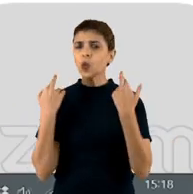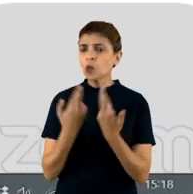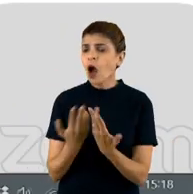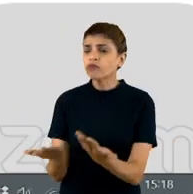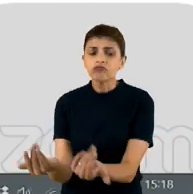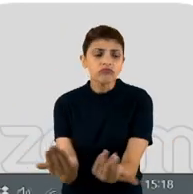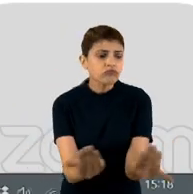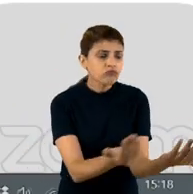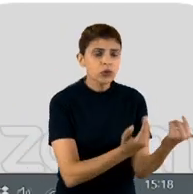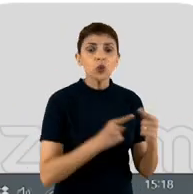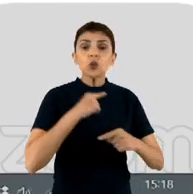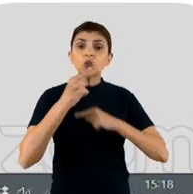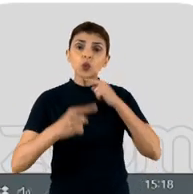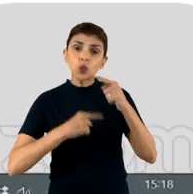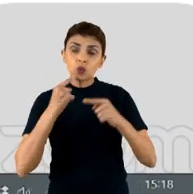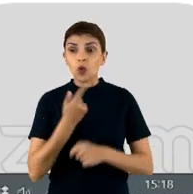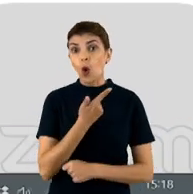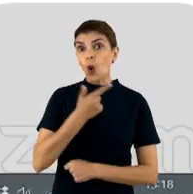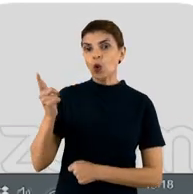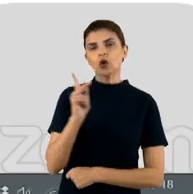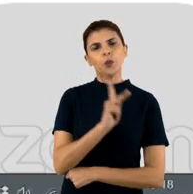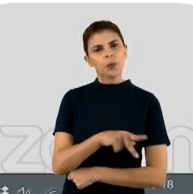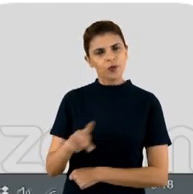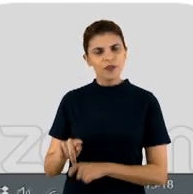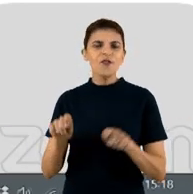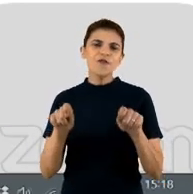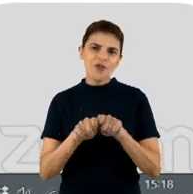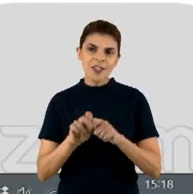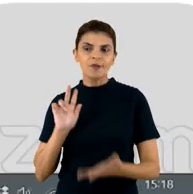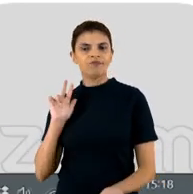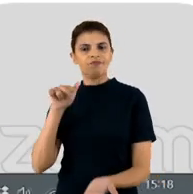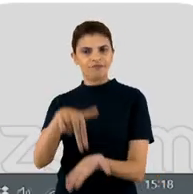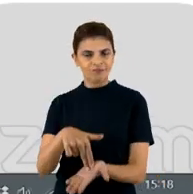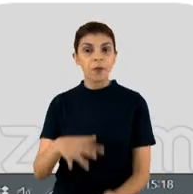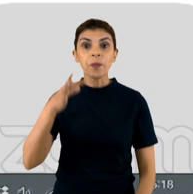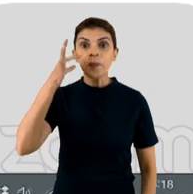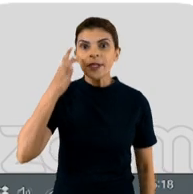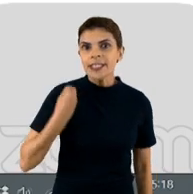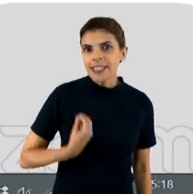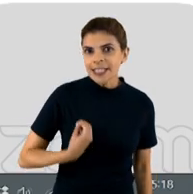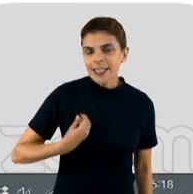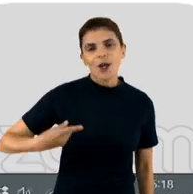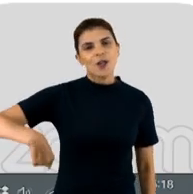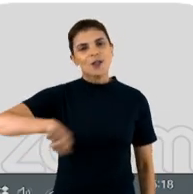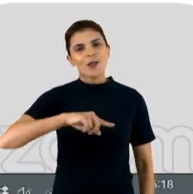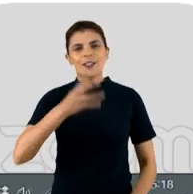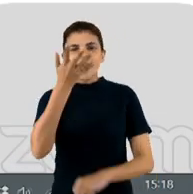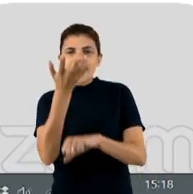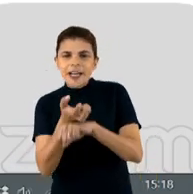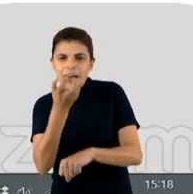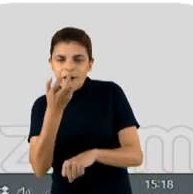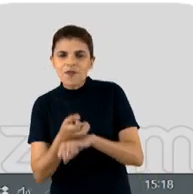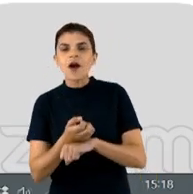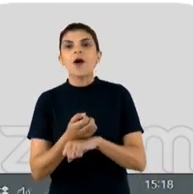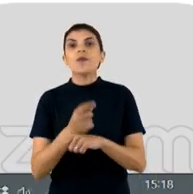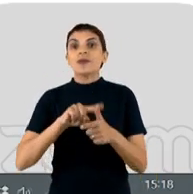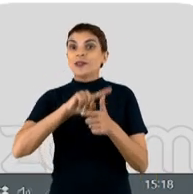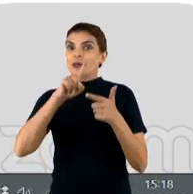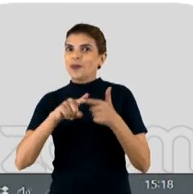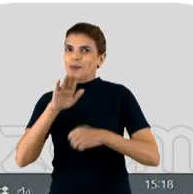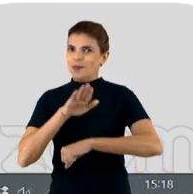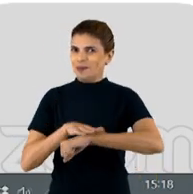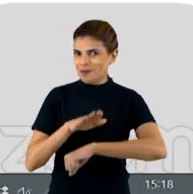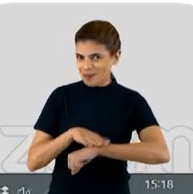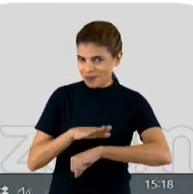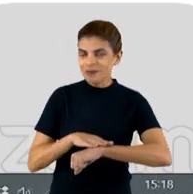para tirar dúvidas. Outros professores fizeram a aula presencial e aí nós gravamos, foi uma segunda